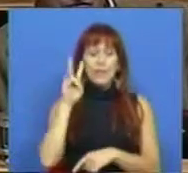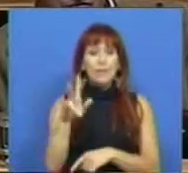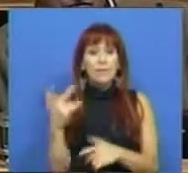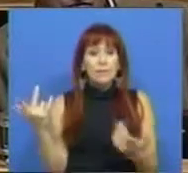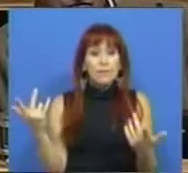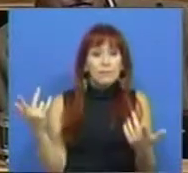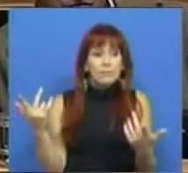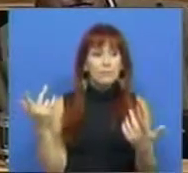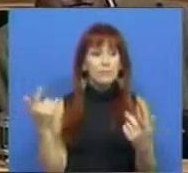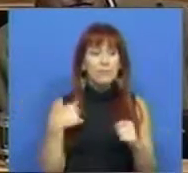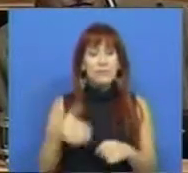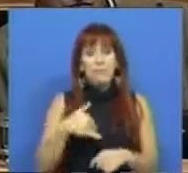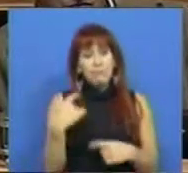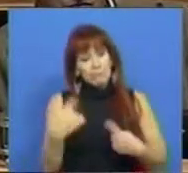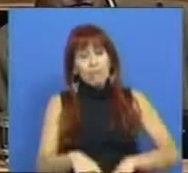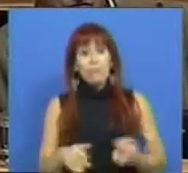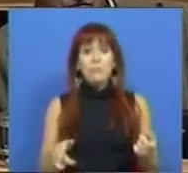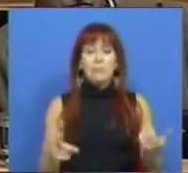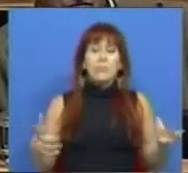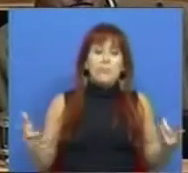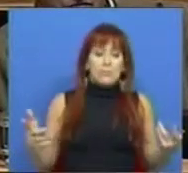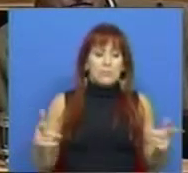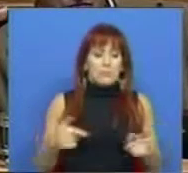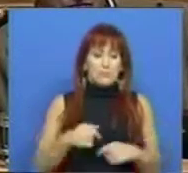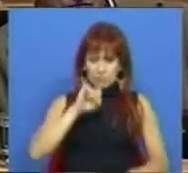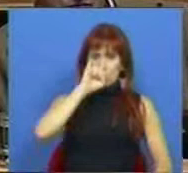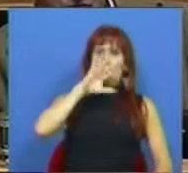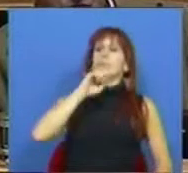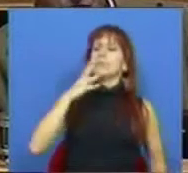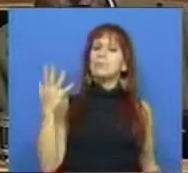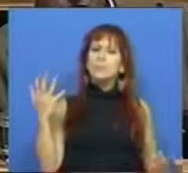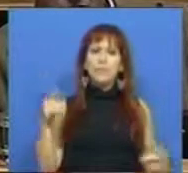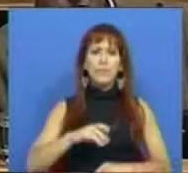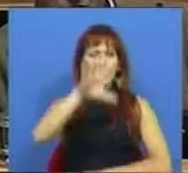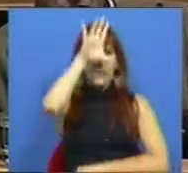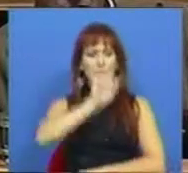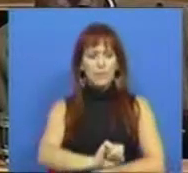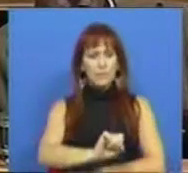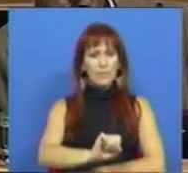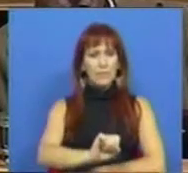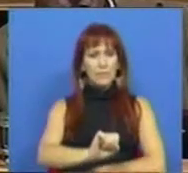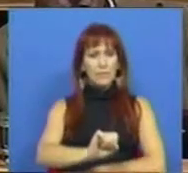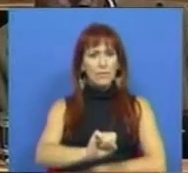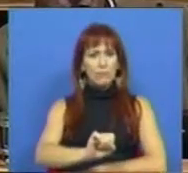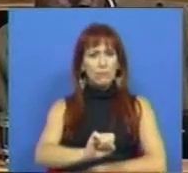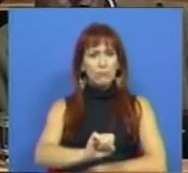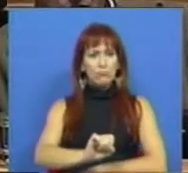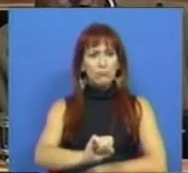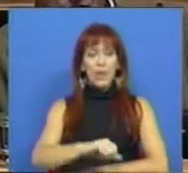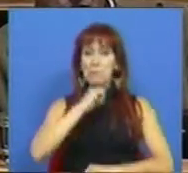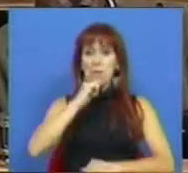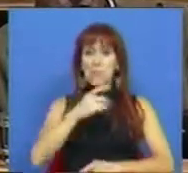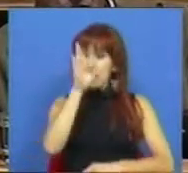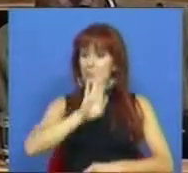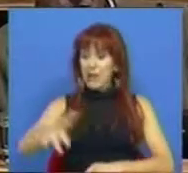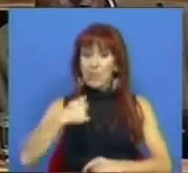com receio e com estupefação que o Governo, ainda mal estão a